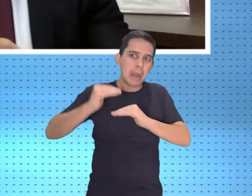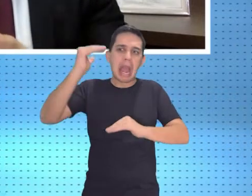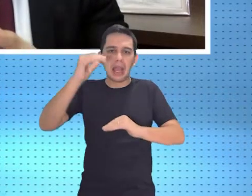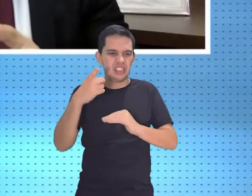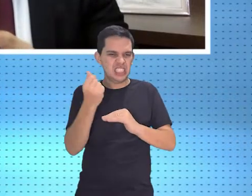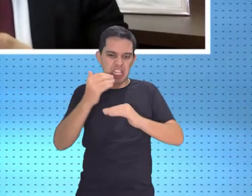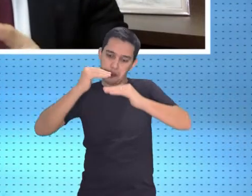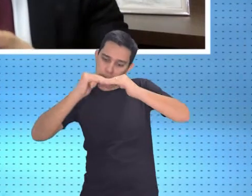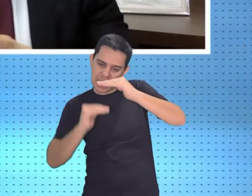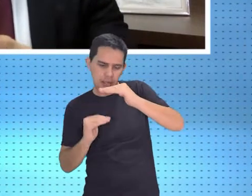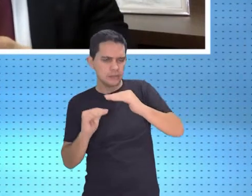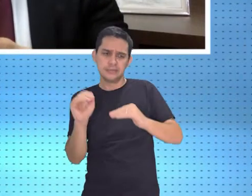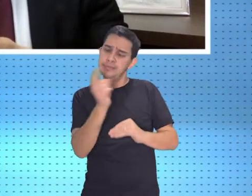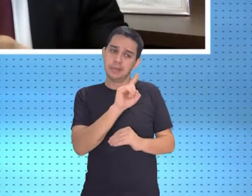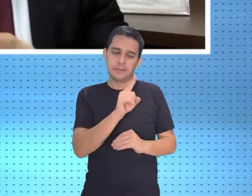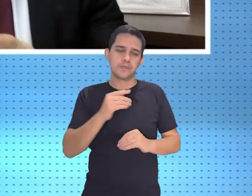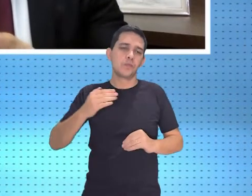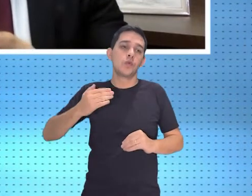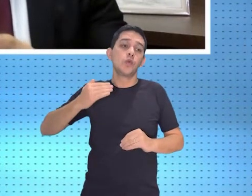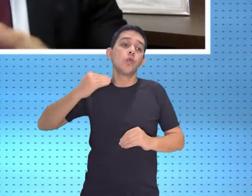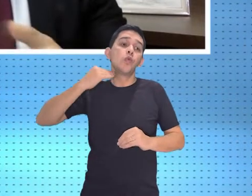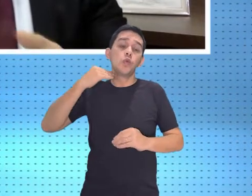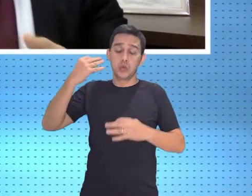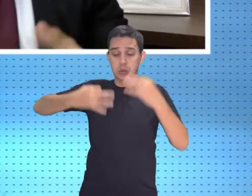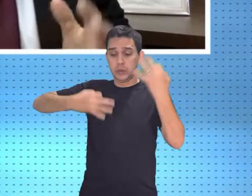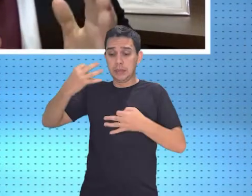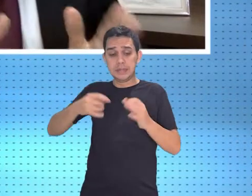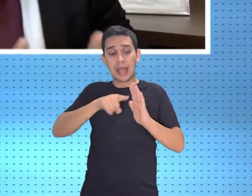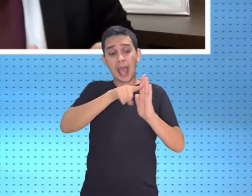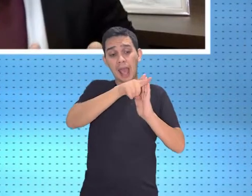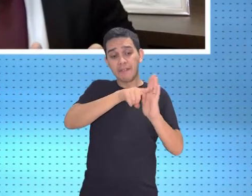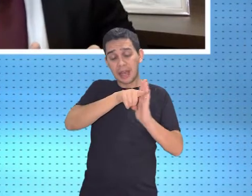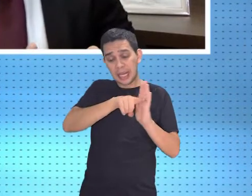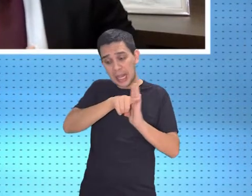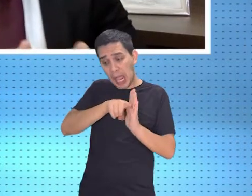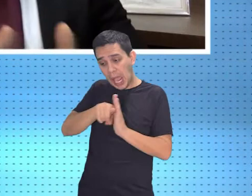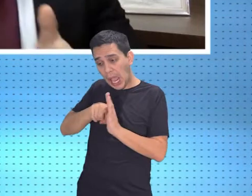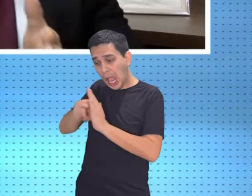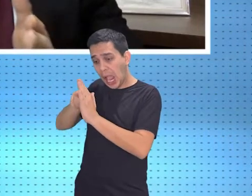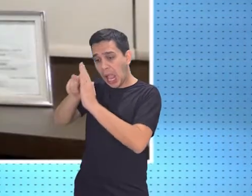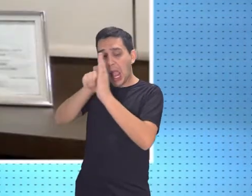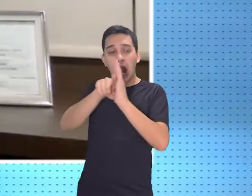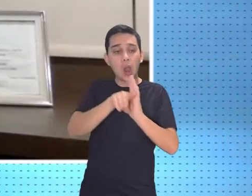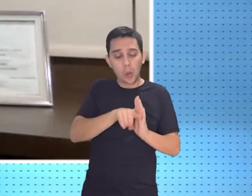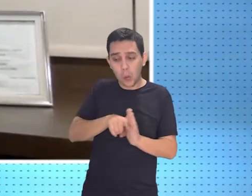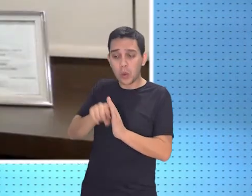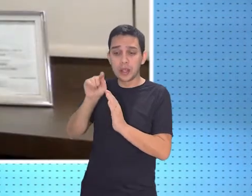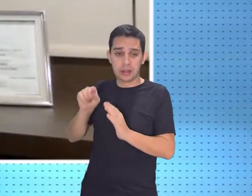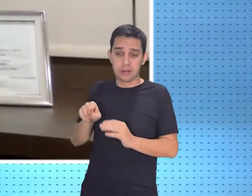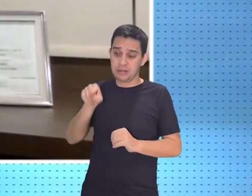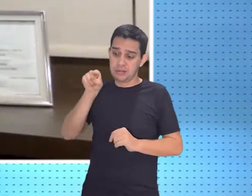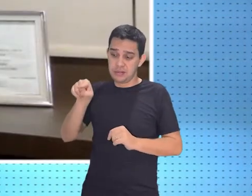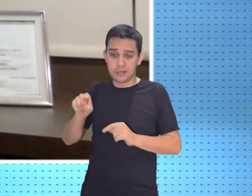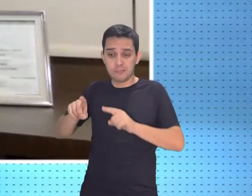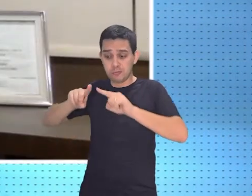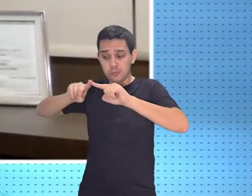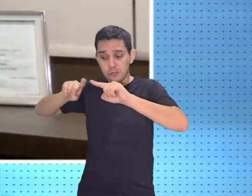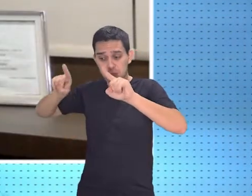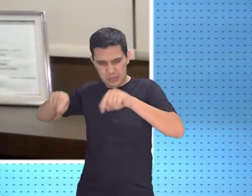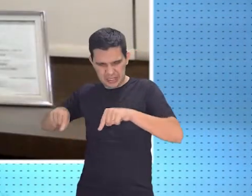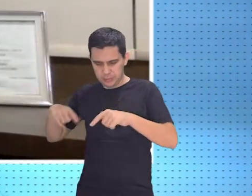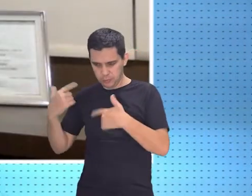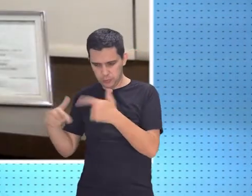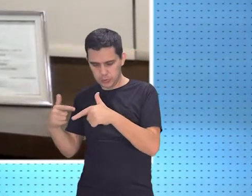concreto, ele tem que avaliar, dentre os critérios da proporcionalidade e da razoabilidade, a